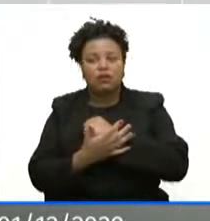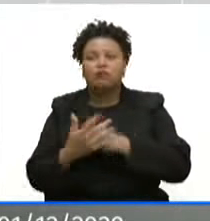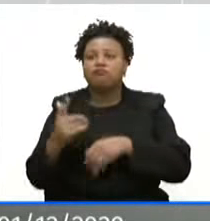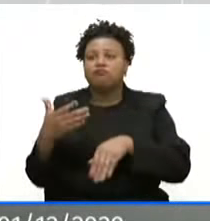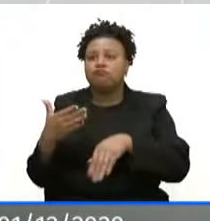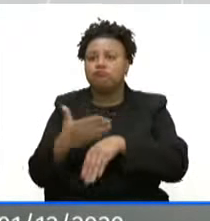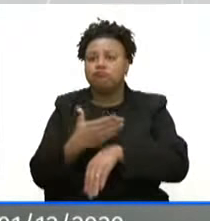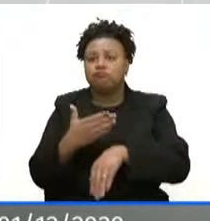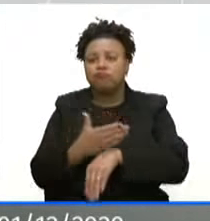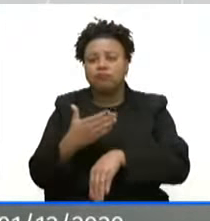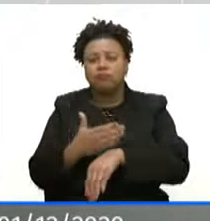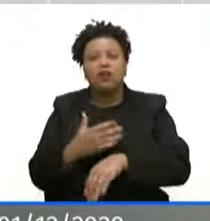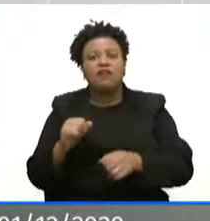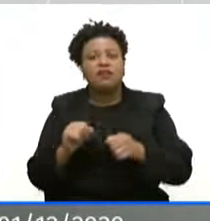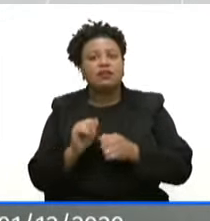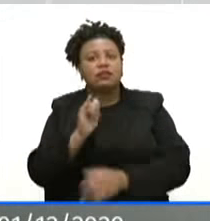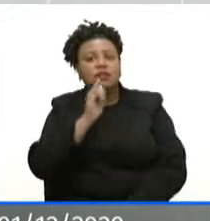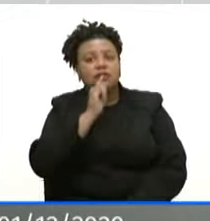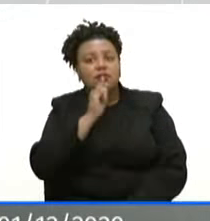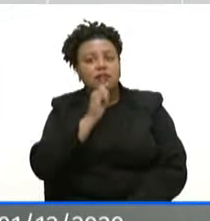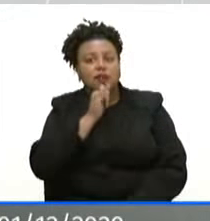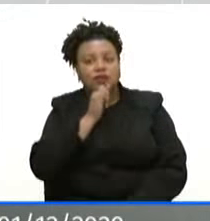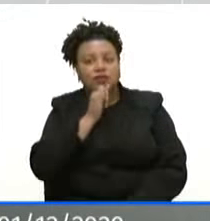esses lugares, fazendo testes